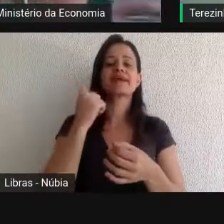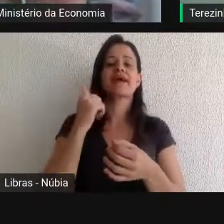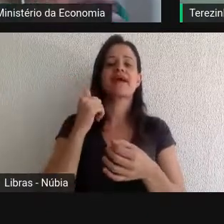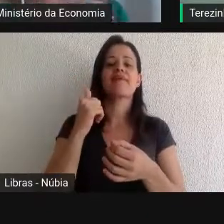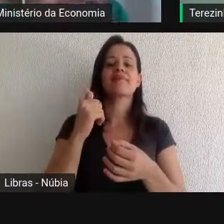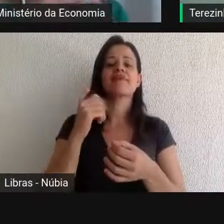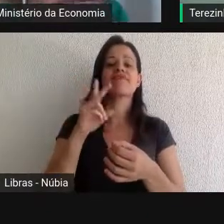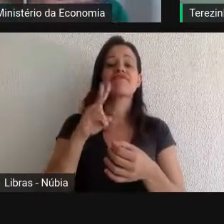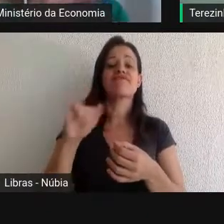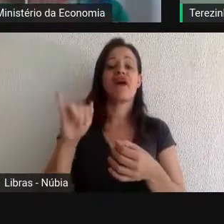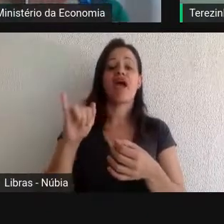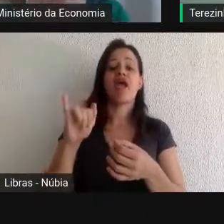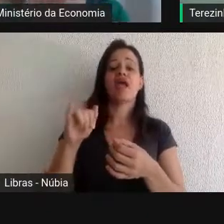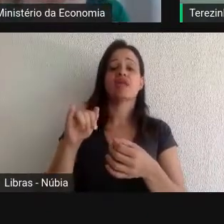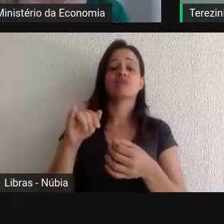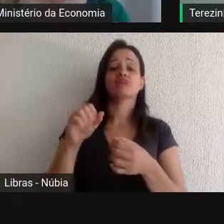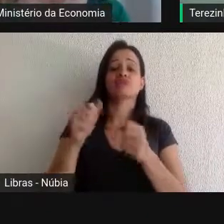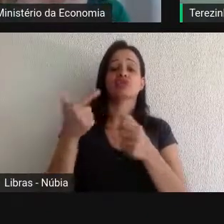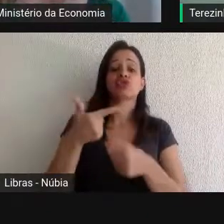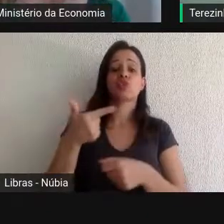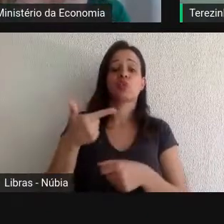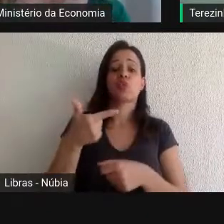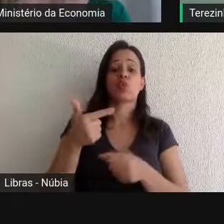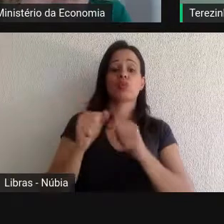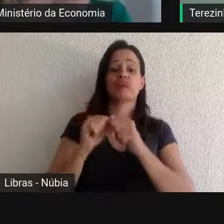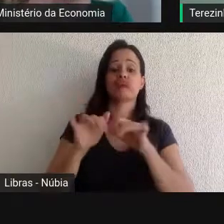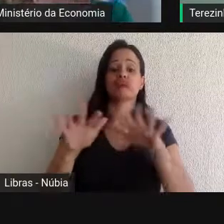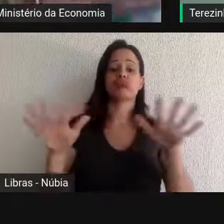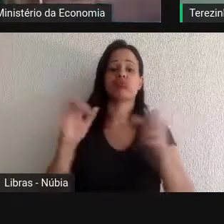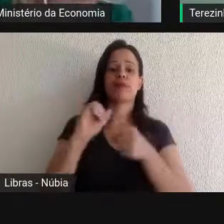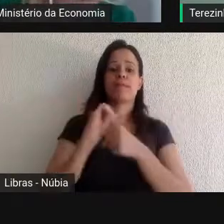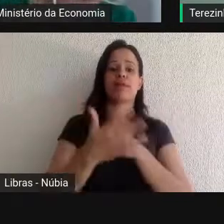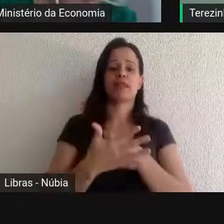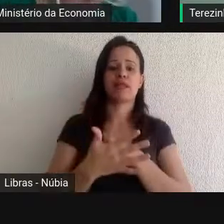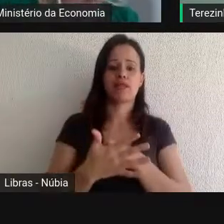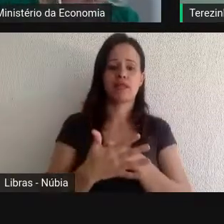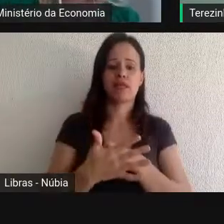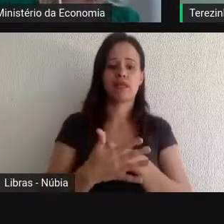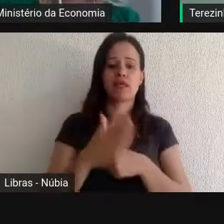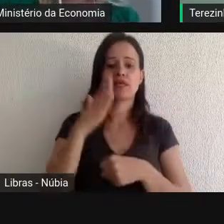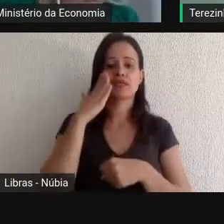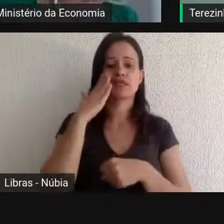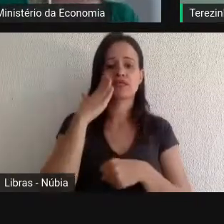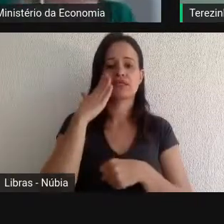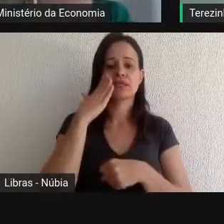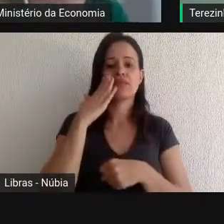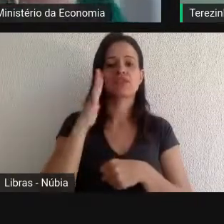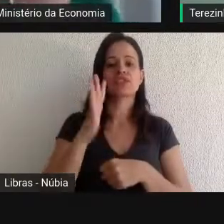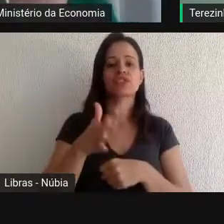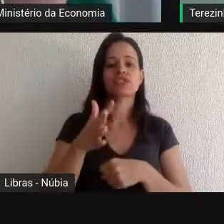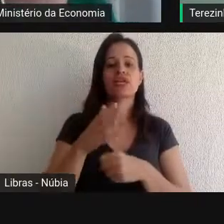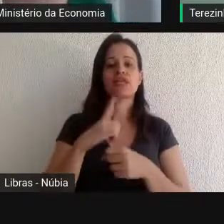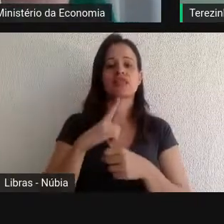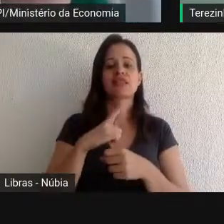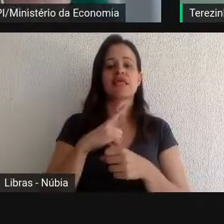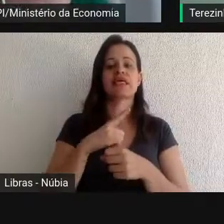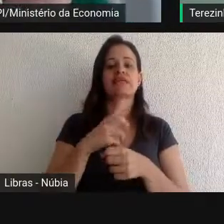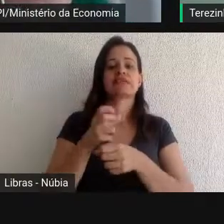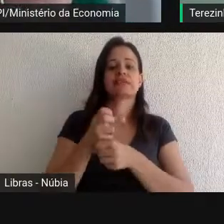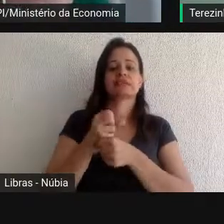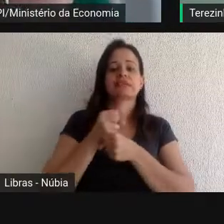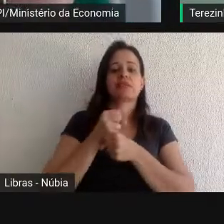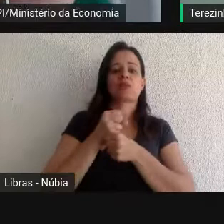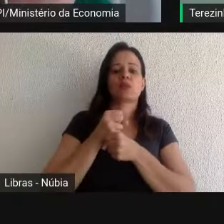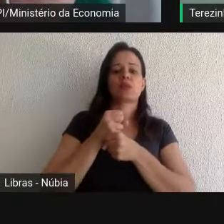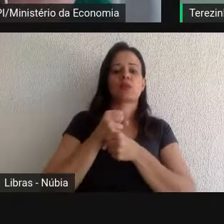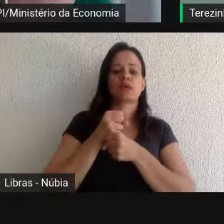da pandemia? Há informações certas de que os fornecedores já estão segurando esses produtos em